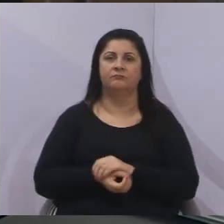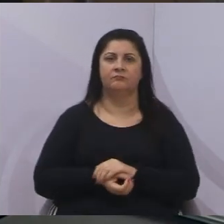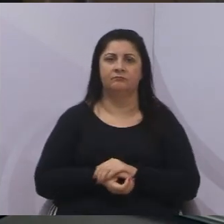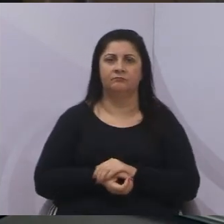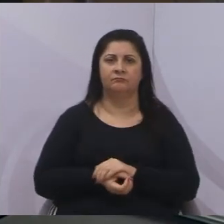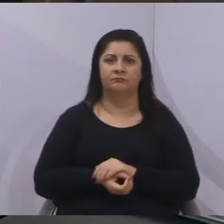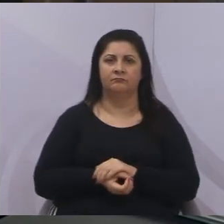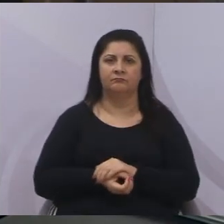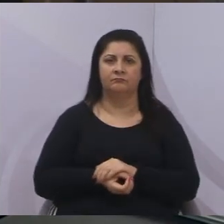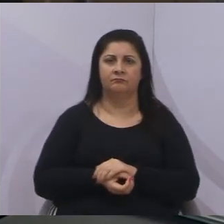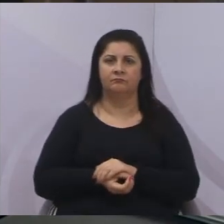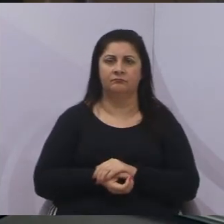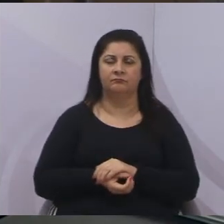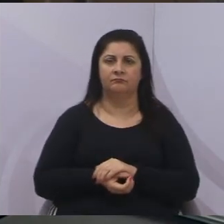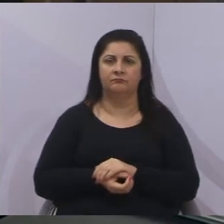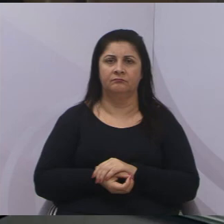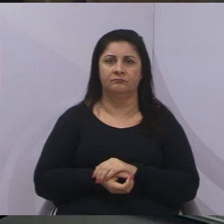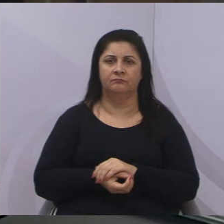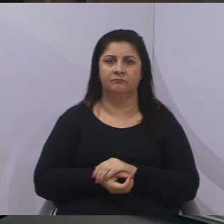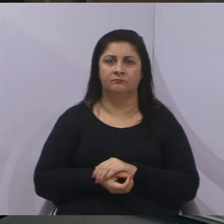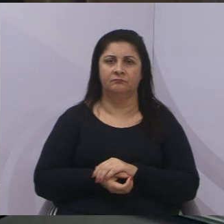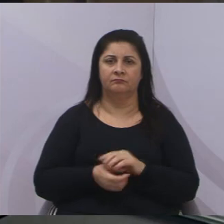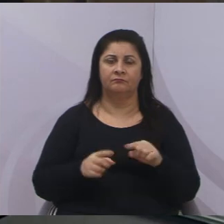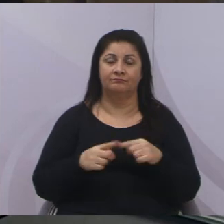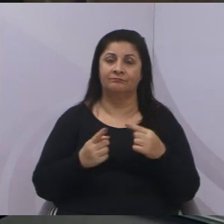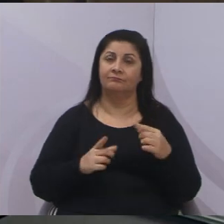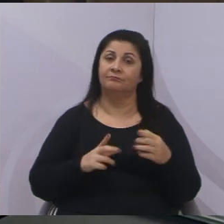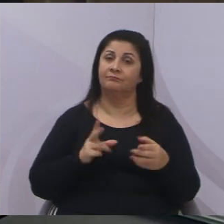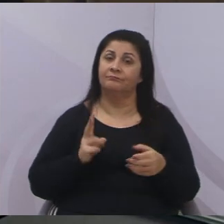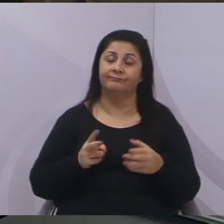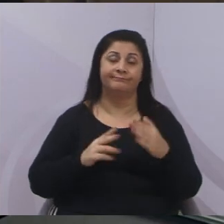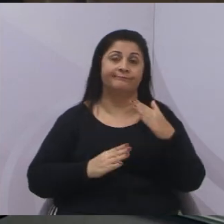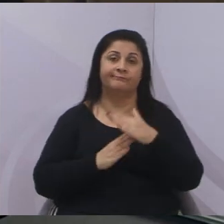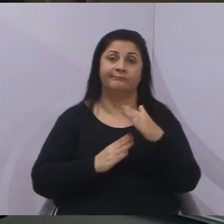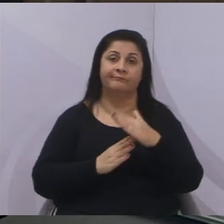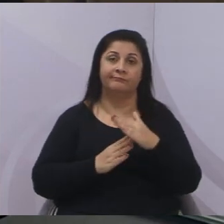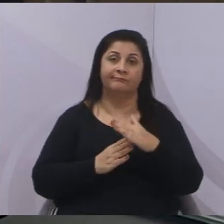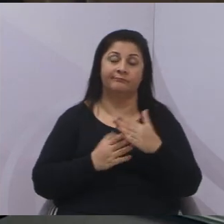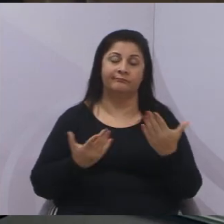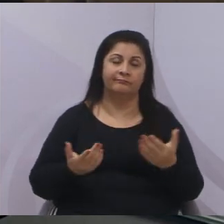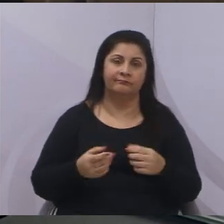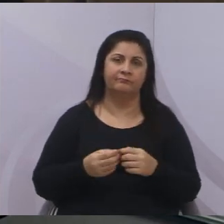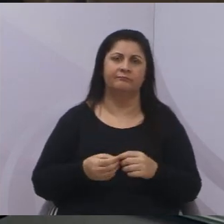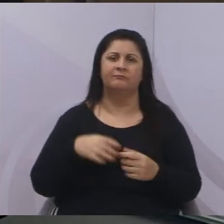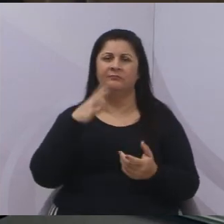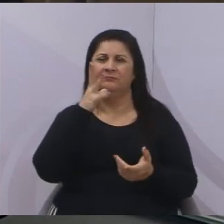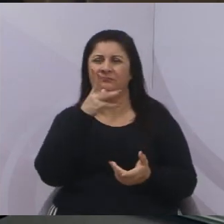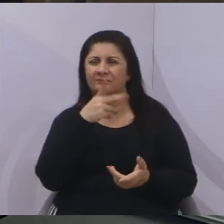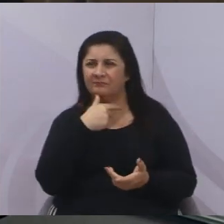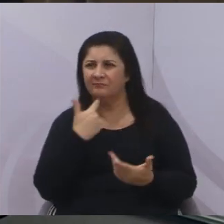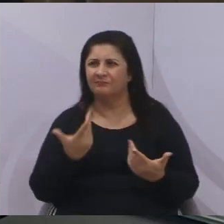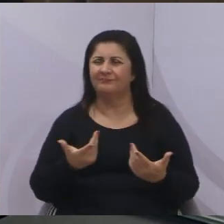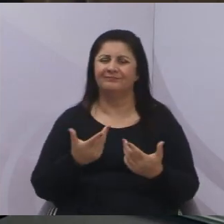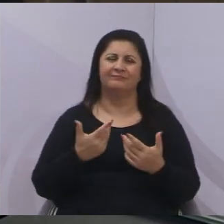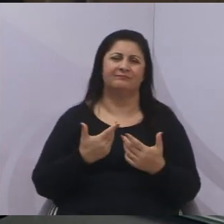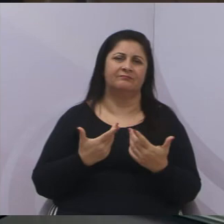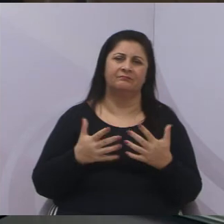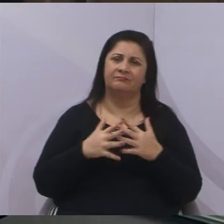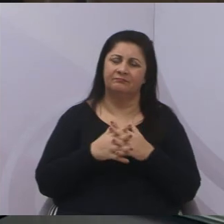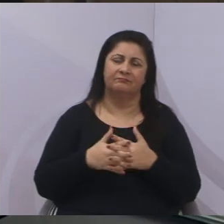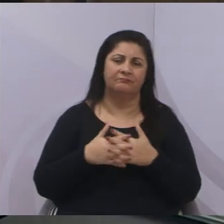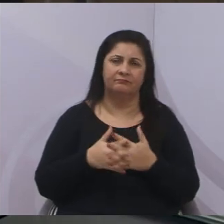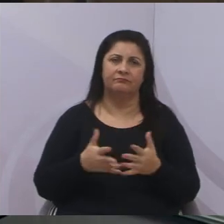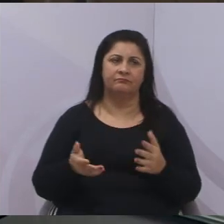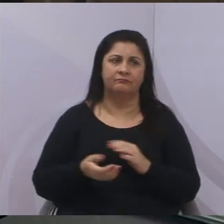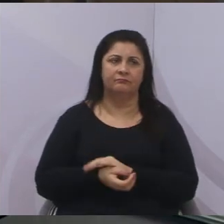construídos, e geralmente há uma barreira muito grande por questões morosas, por questões burocráticas, enfim, por